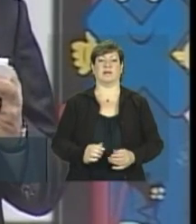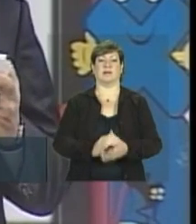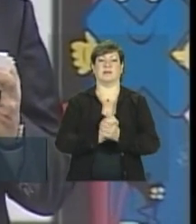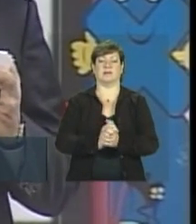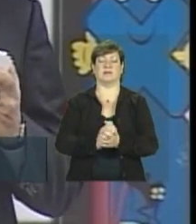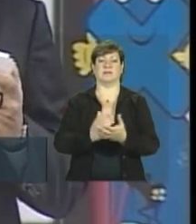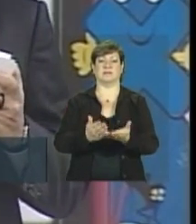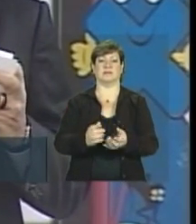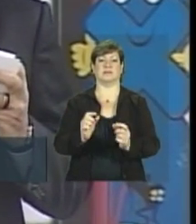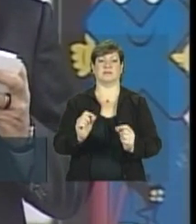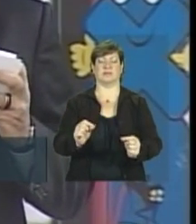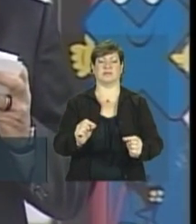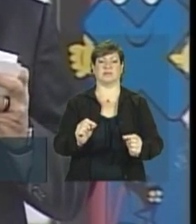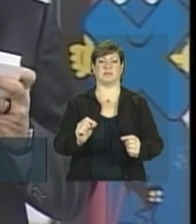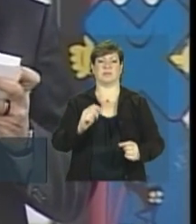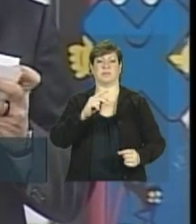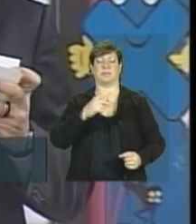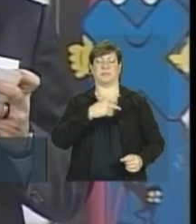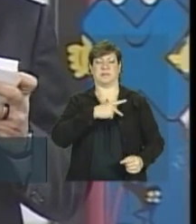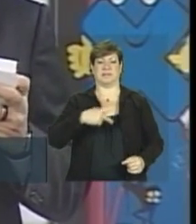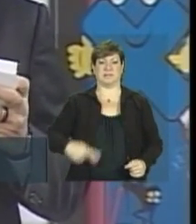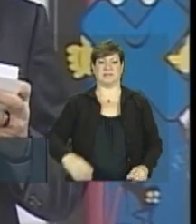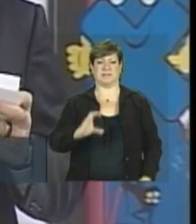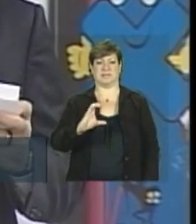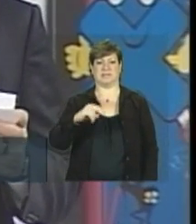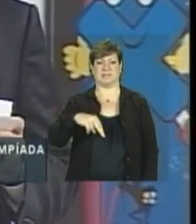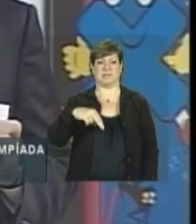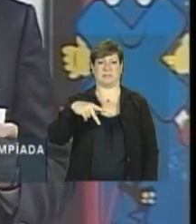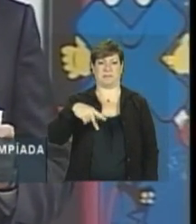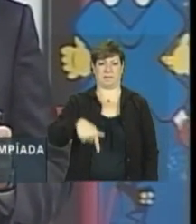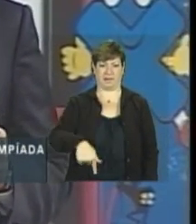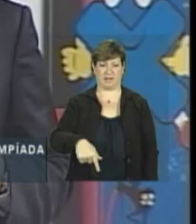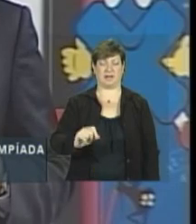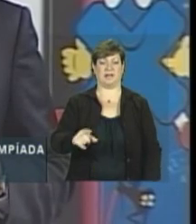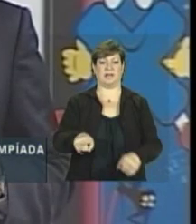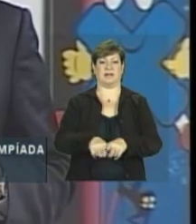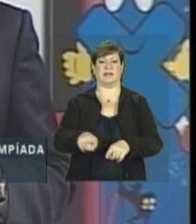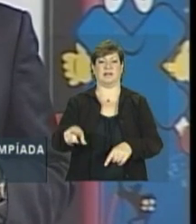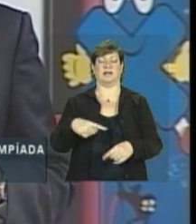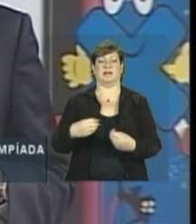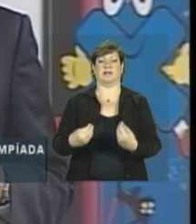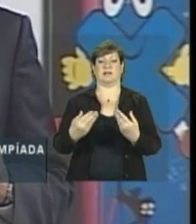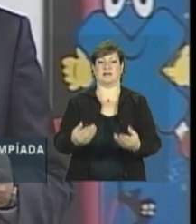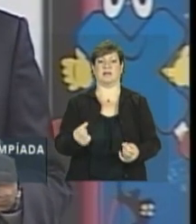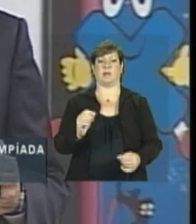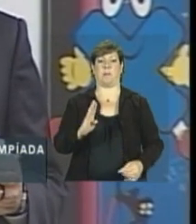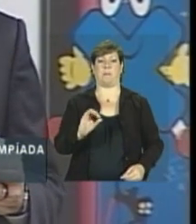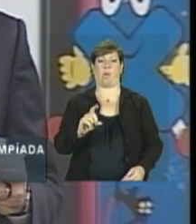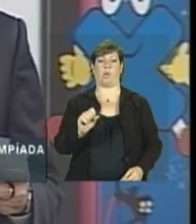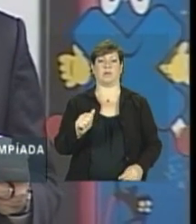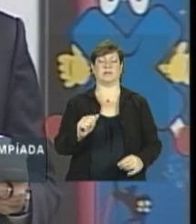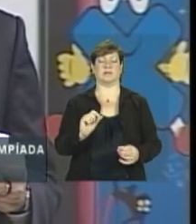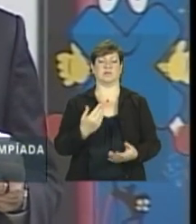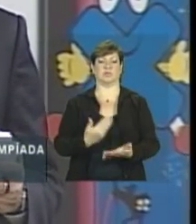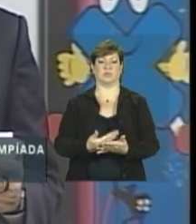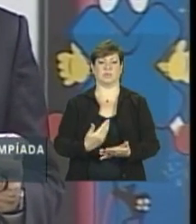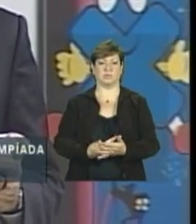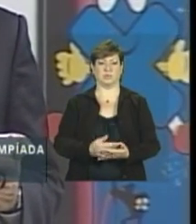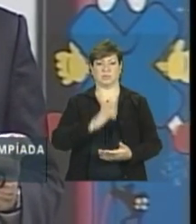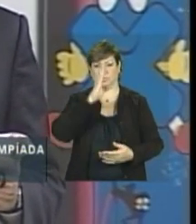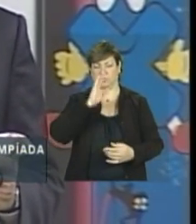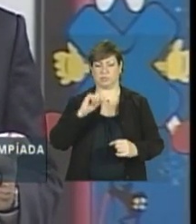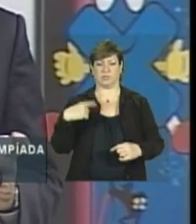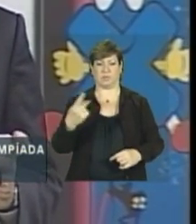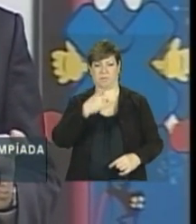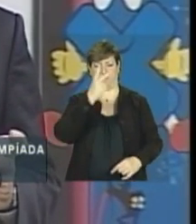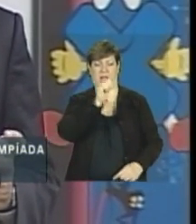Saudar o Glaucio Oliva, nosso presidente do CNPq, que é indispensável, quem fornece as bolsas de estudo para os alunos medalhistas e também